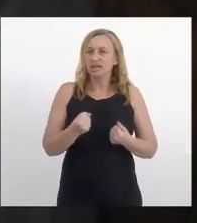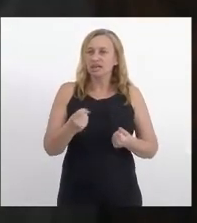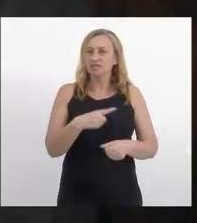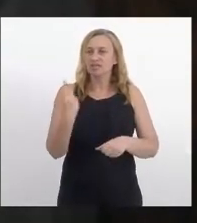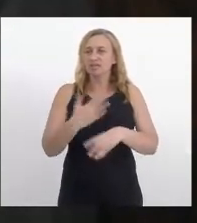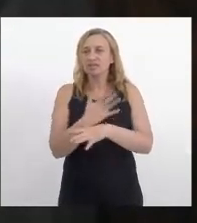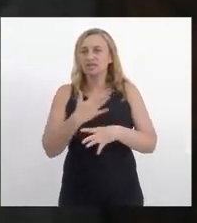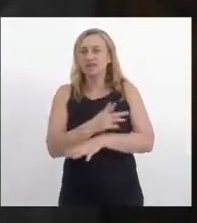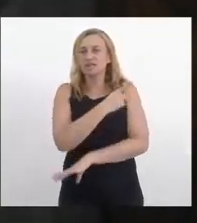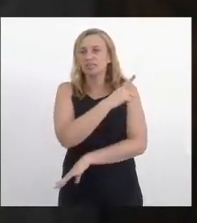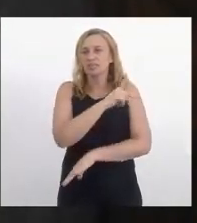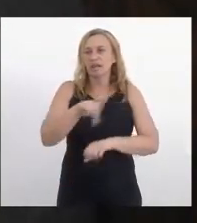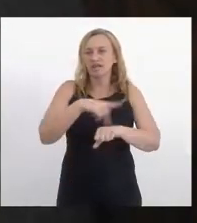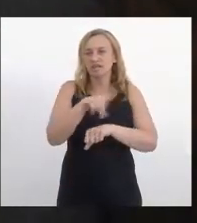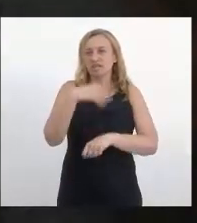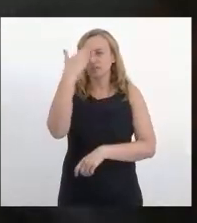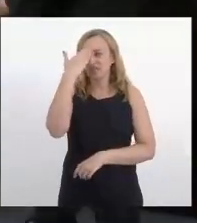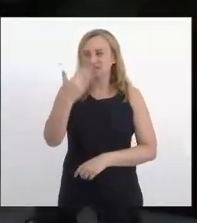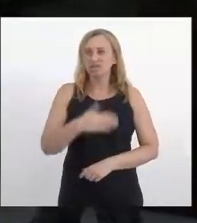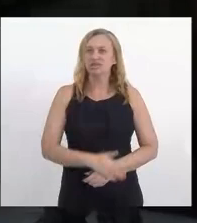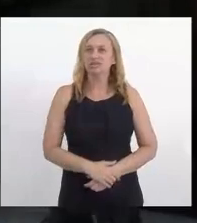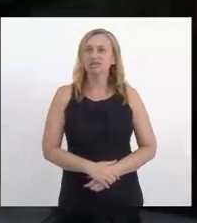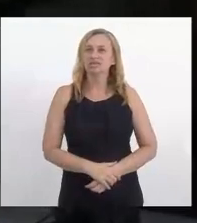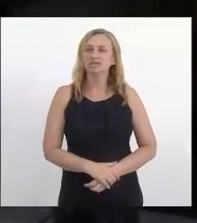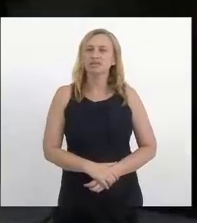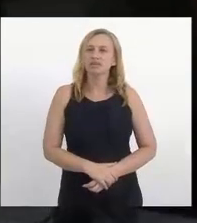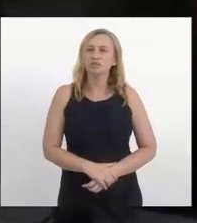país. Obrigado.